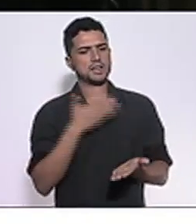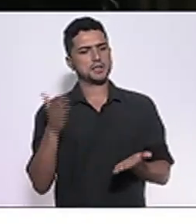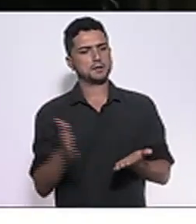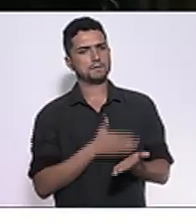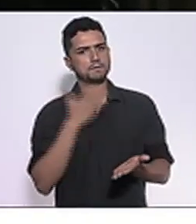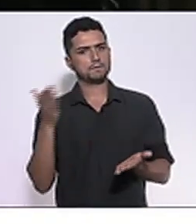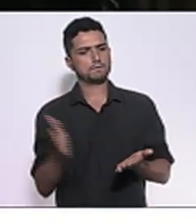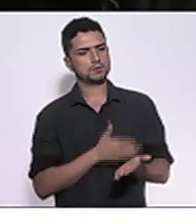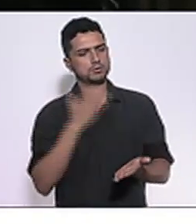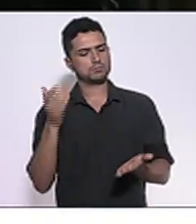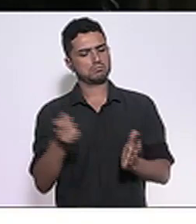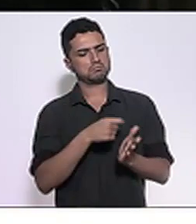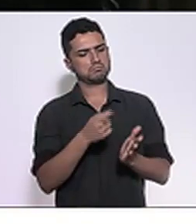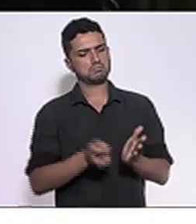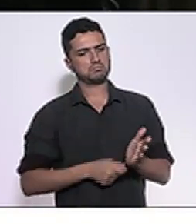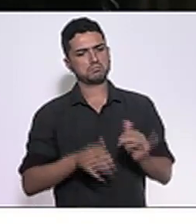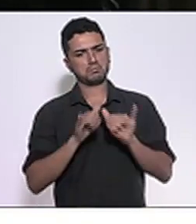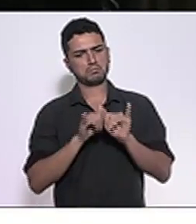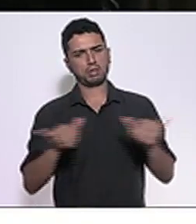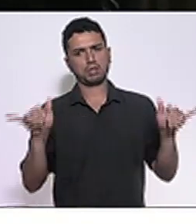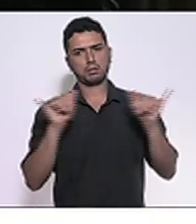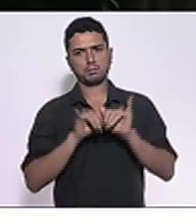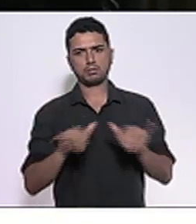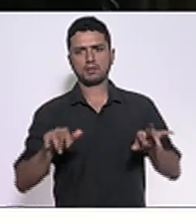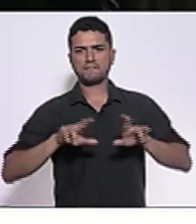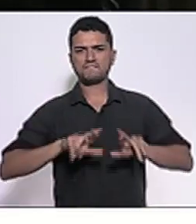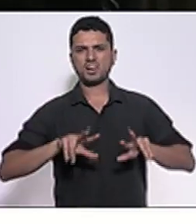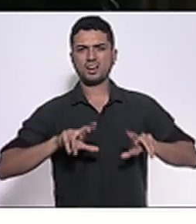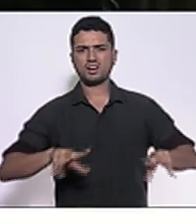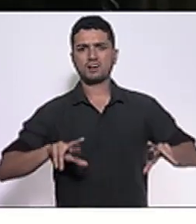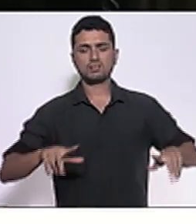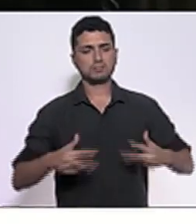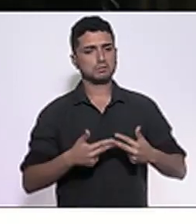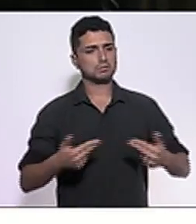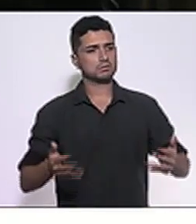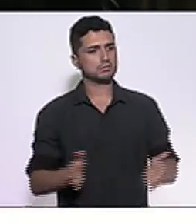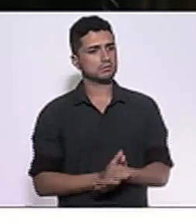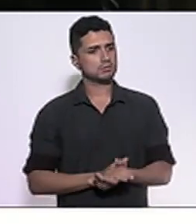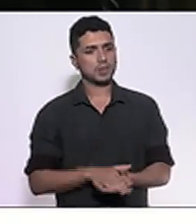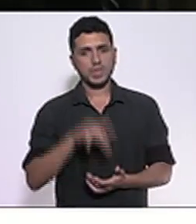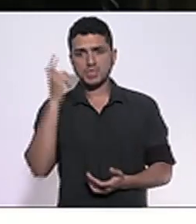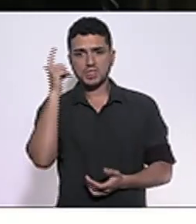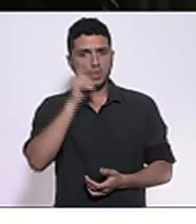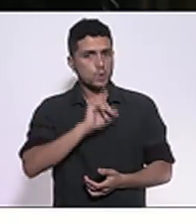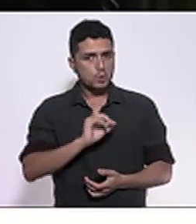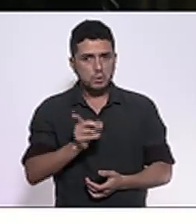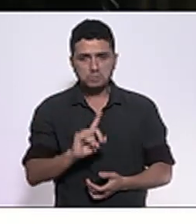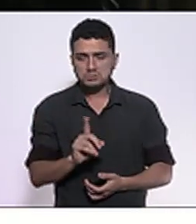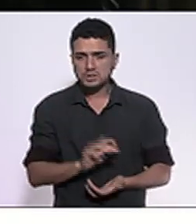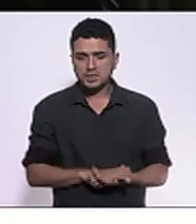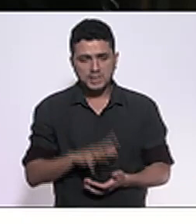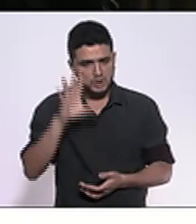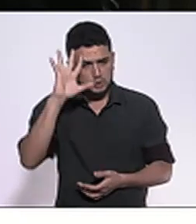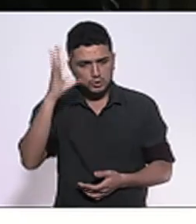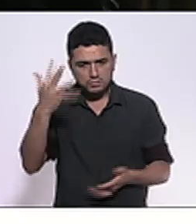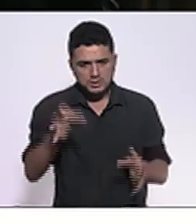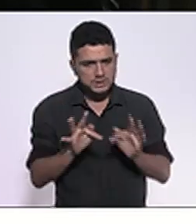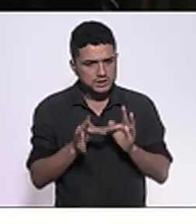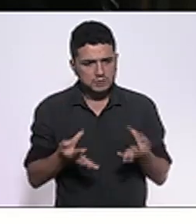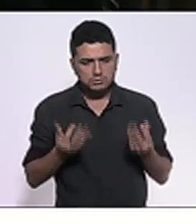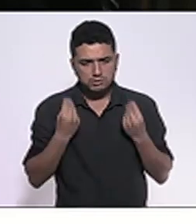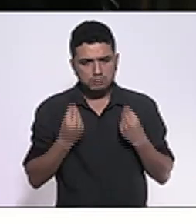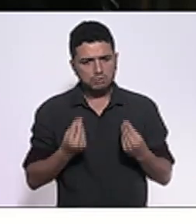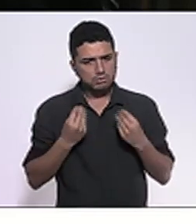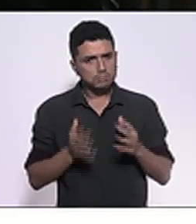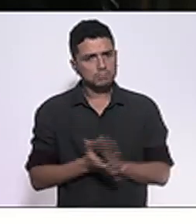incluindo aí o Tribunal de Contas, a gente não consegue, no nível de nossa competência, melhorar. Eu acho